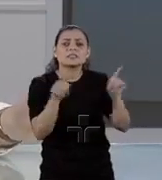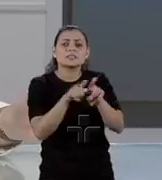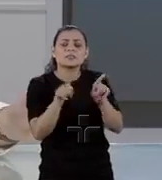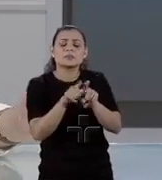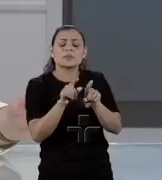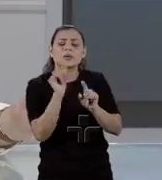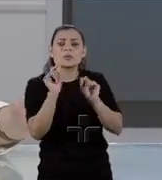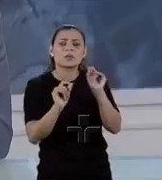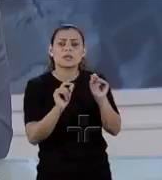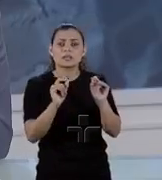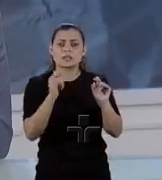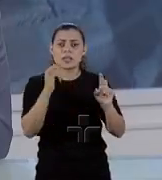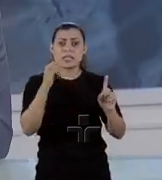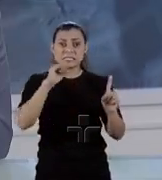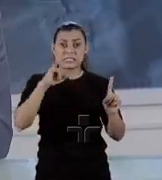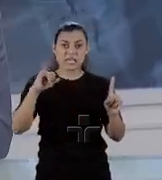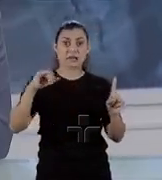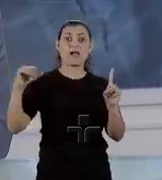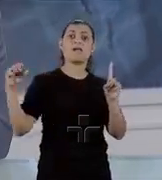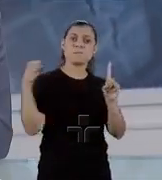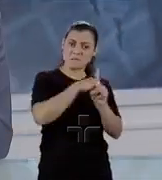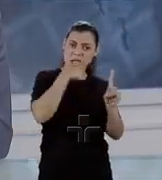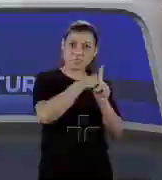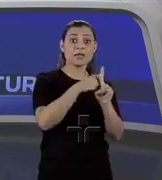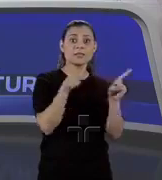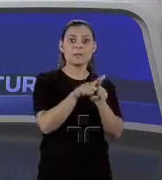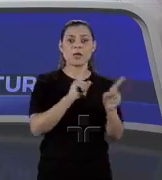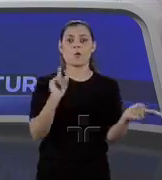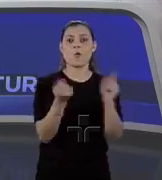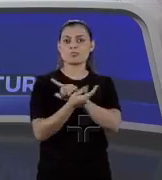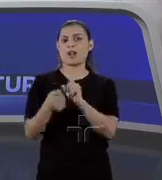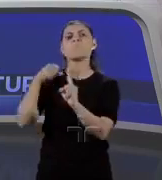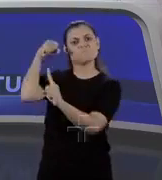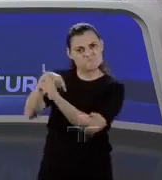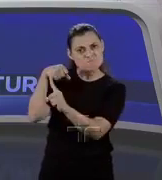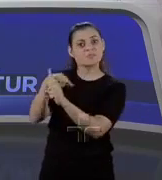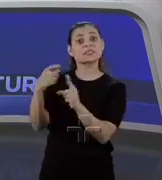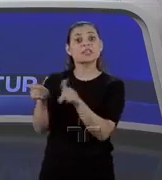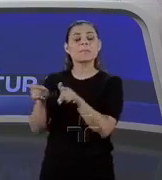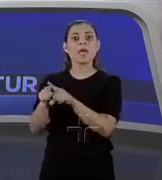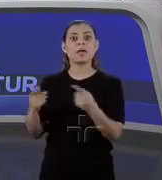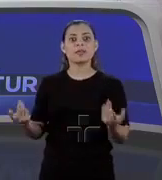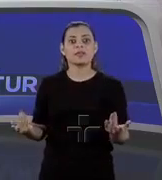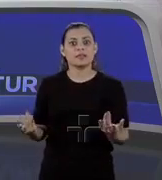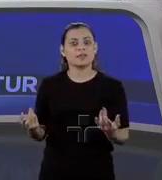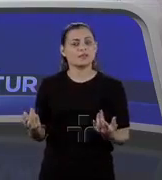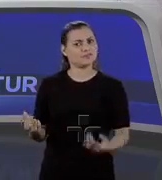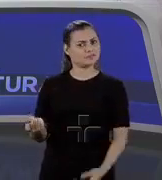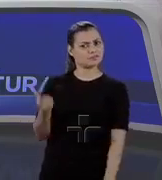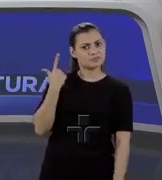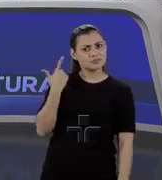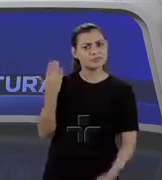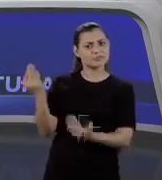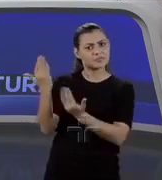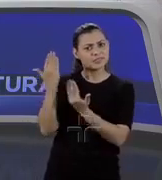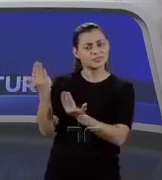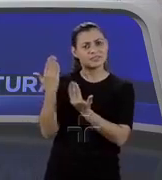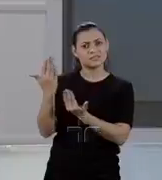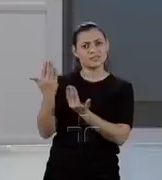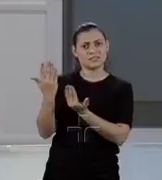mais útil do que qualquer medidazinha de proteção. É uma frase feliz e assim, agora, eu acho que do ponto de vista das